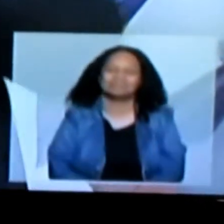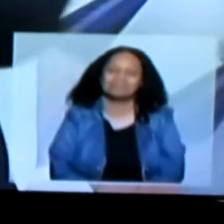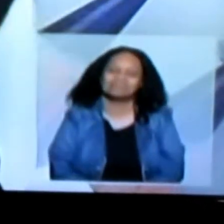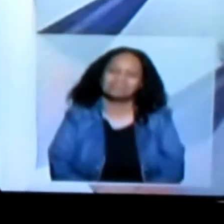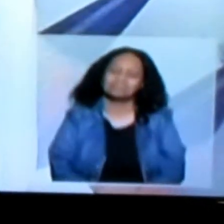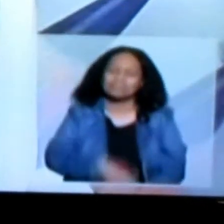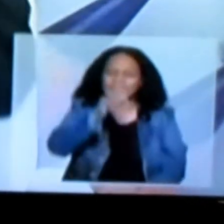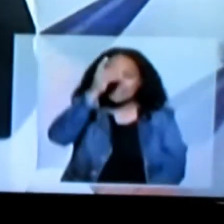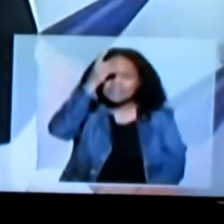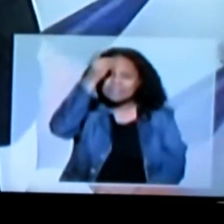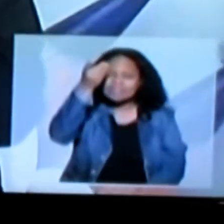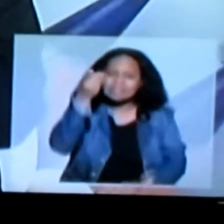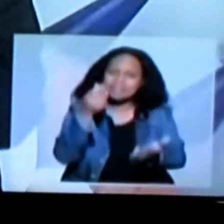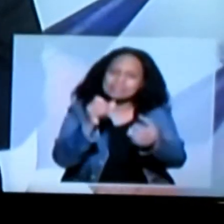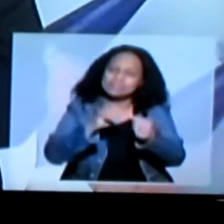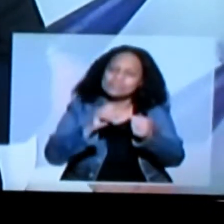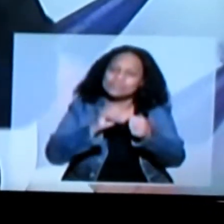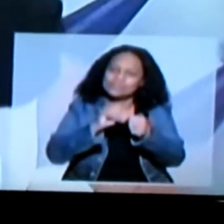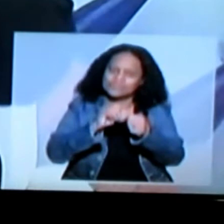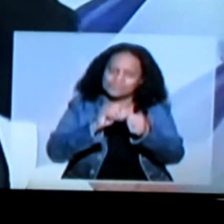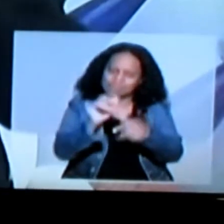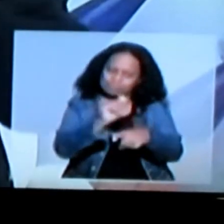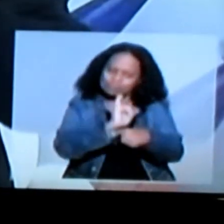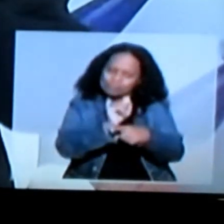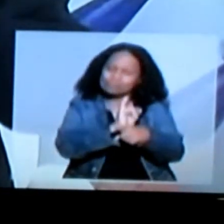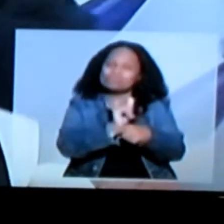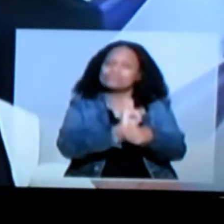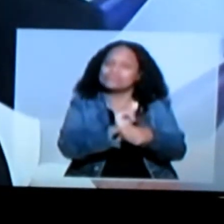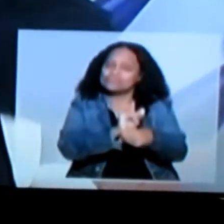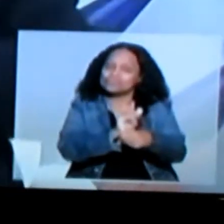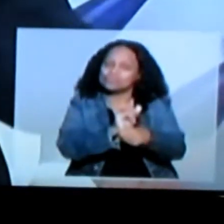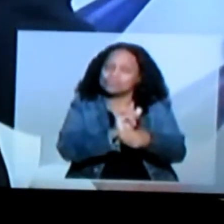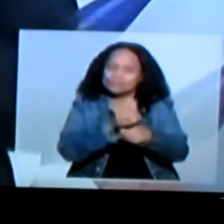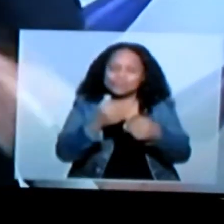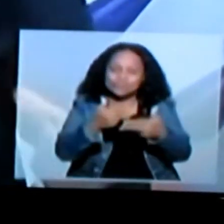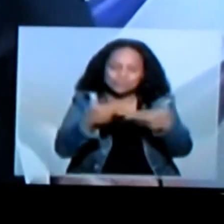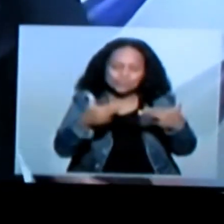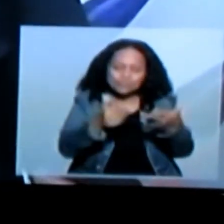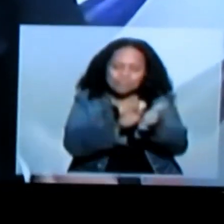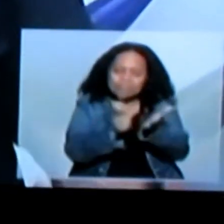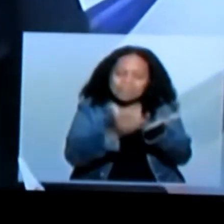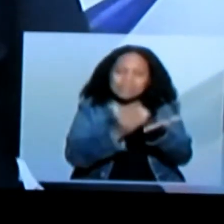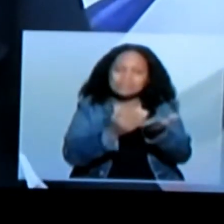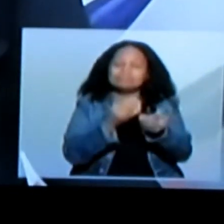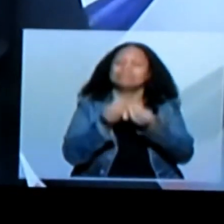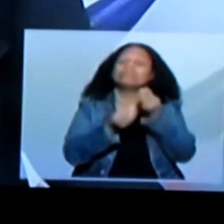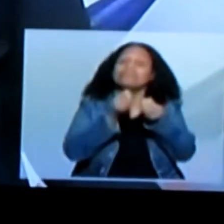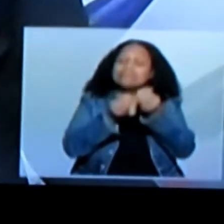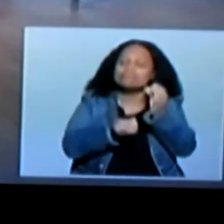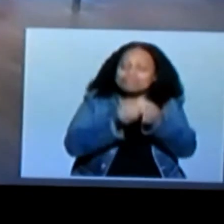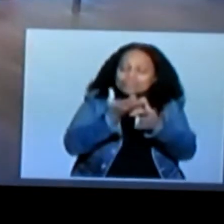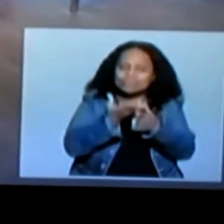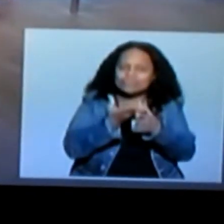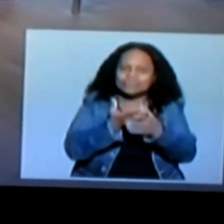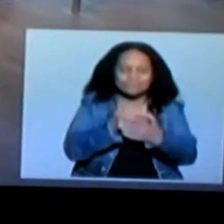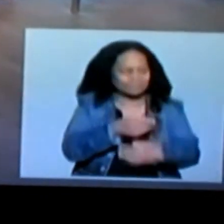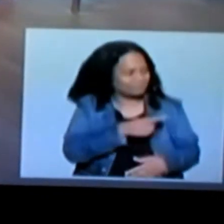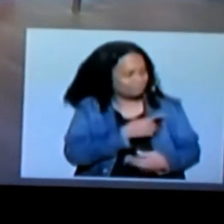avó? A ideia de fazer um canal no YouTube falando sobre livros, como é que surgiu, pessoal?